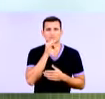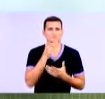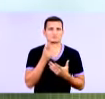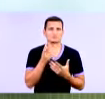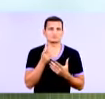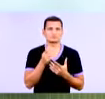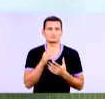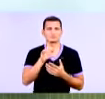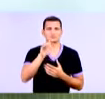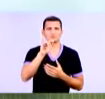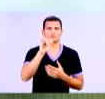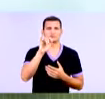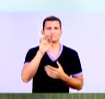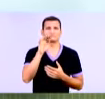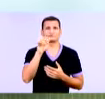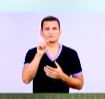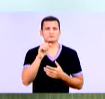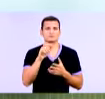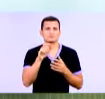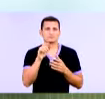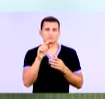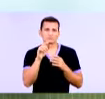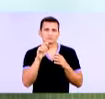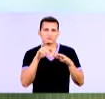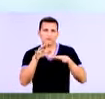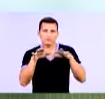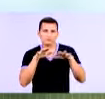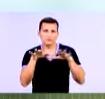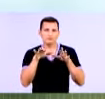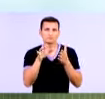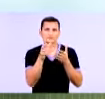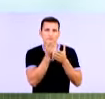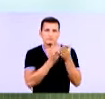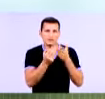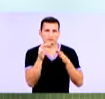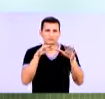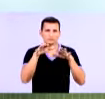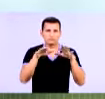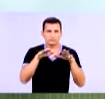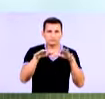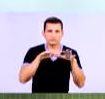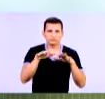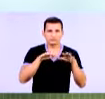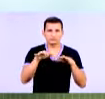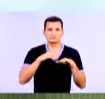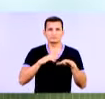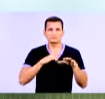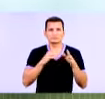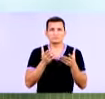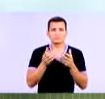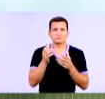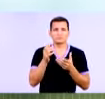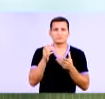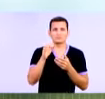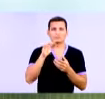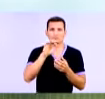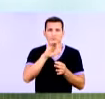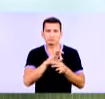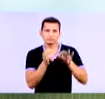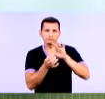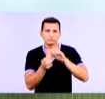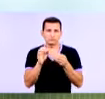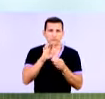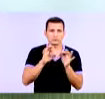dos chamados GIFs animados, que é as pequenas animações, né, que são feitas com imagens, né, com montagem de imagens ali.